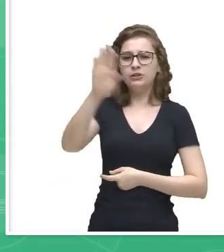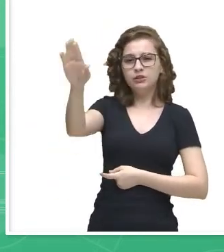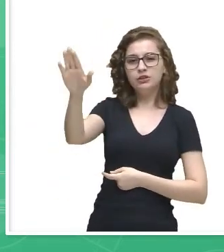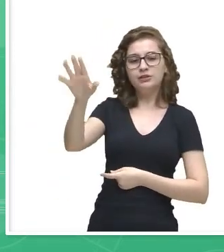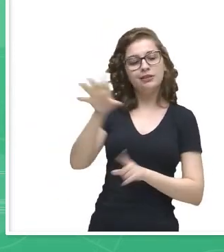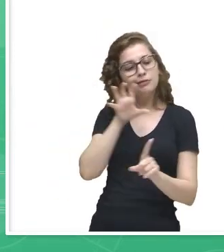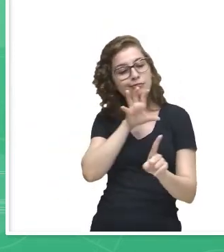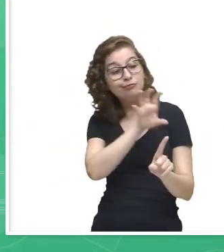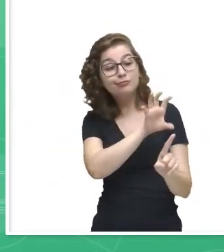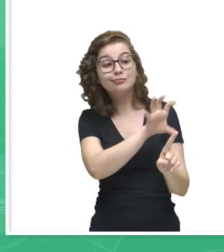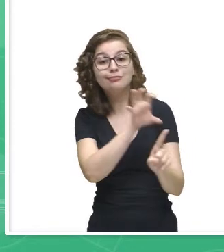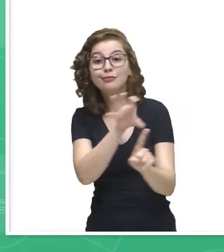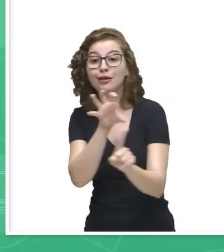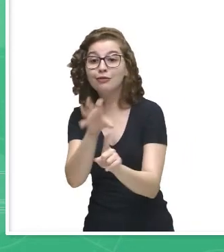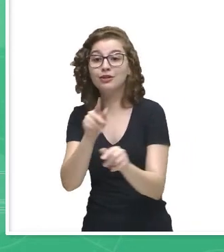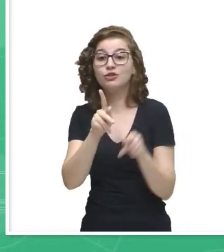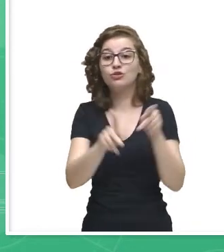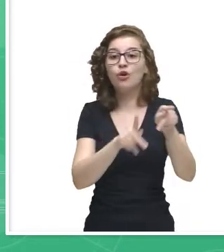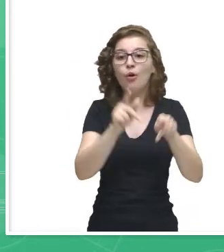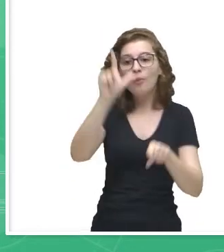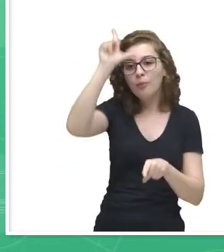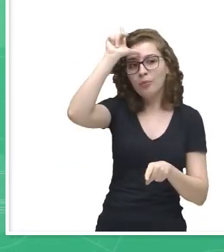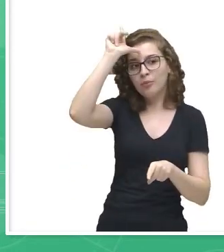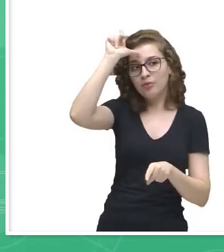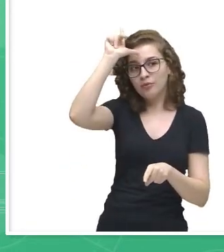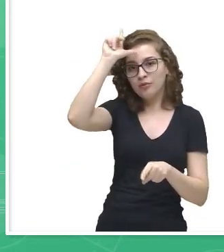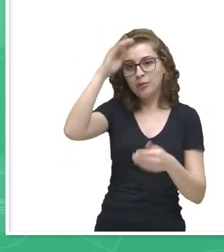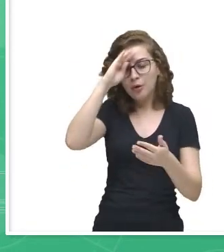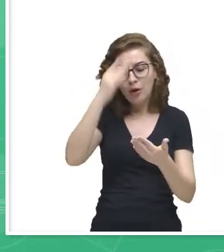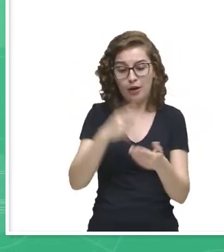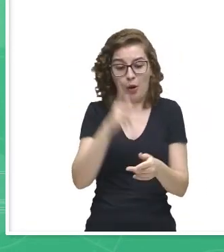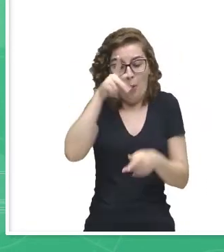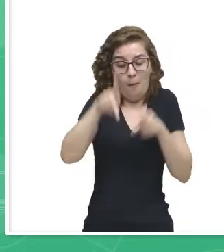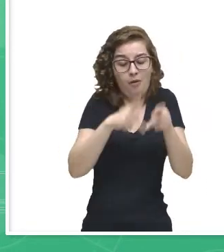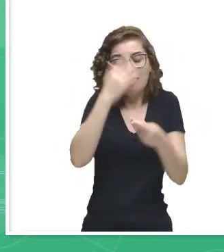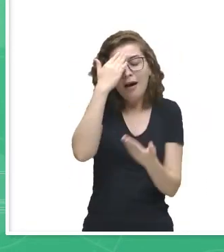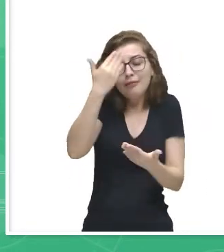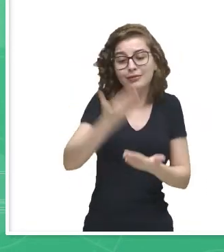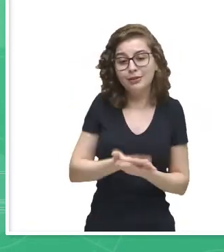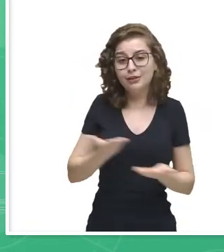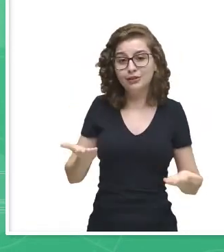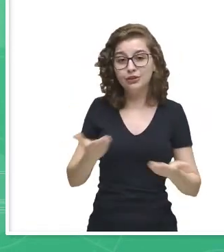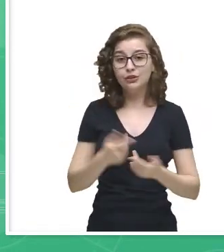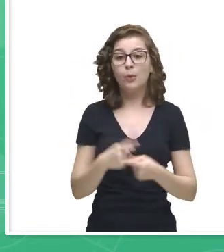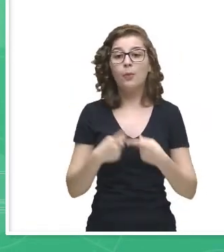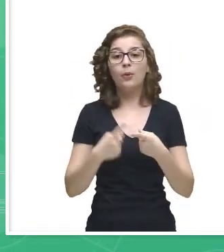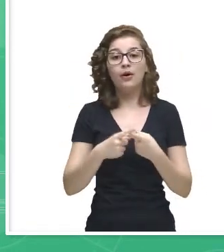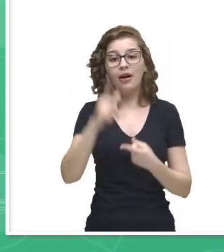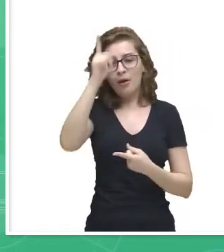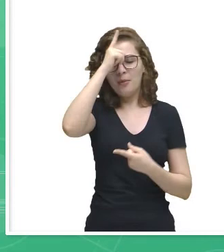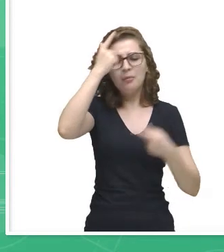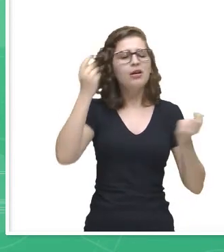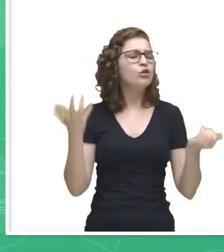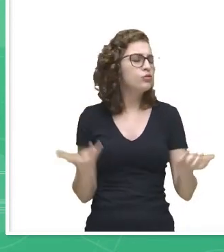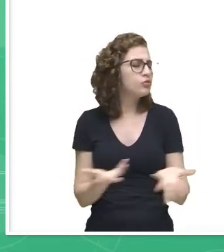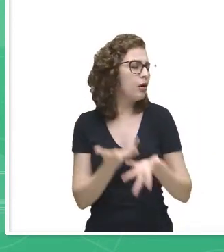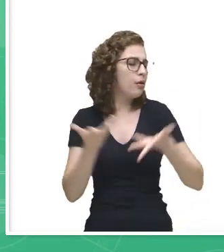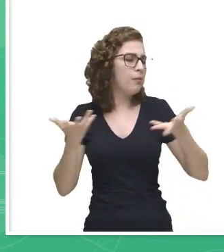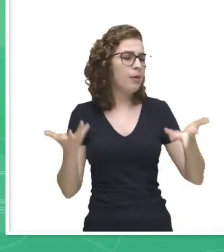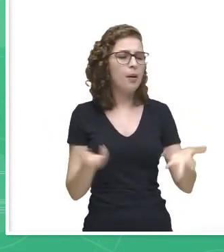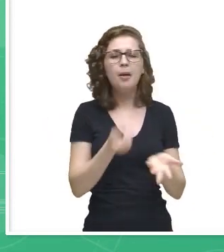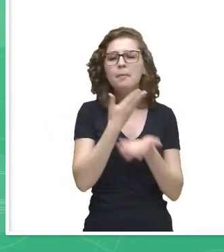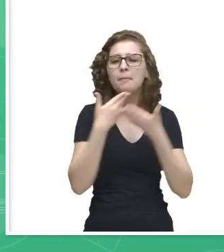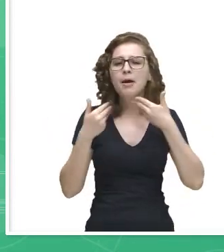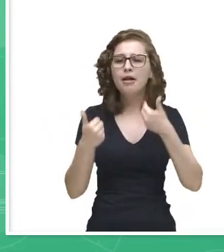população alemã, que cria na figura de Hitler a garantia de uma Alemanha próspera